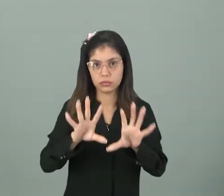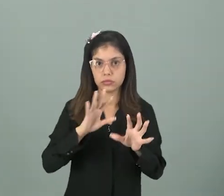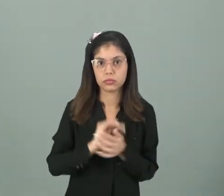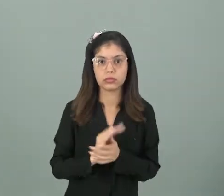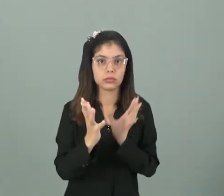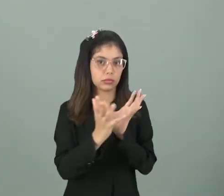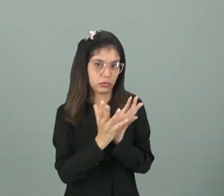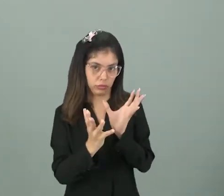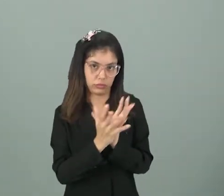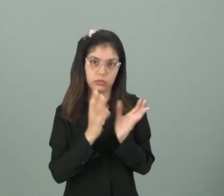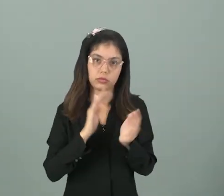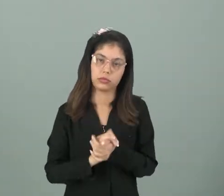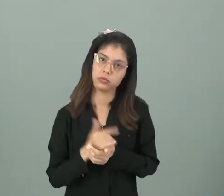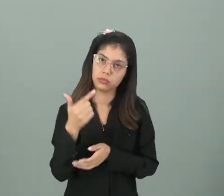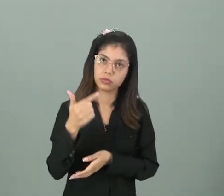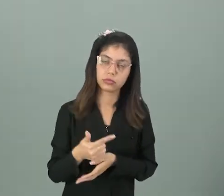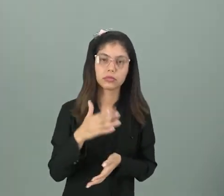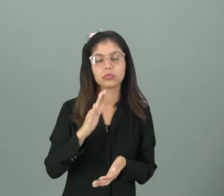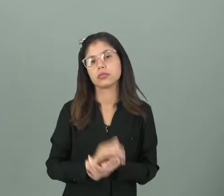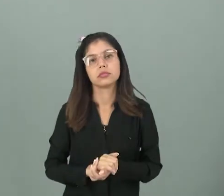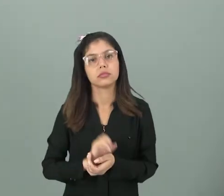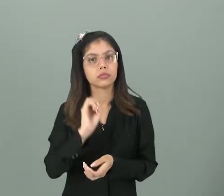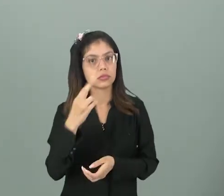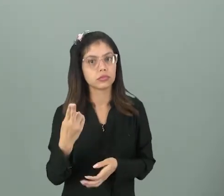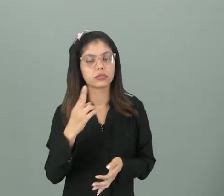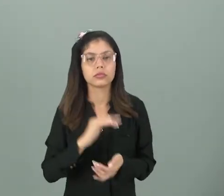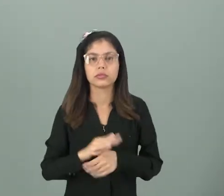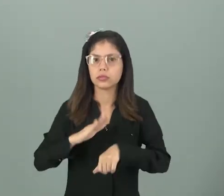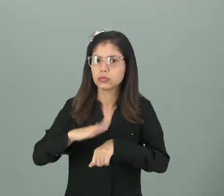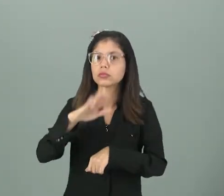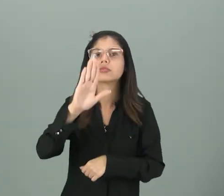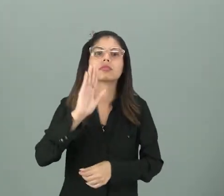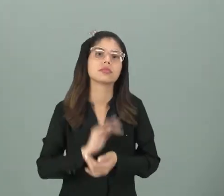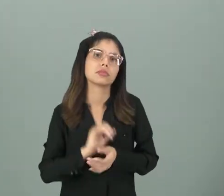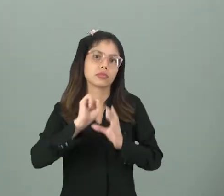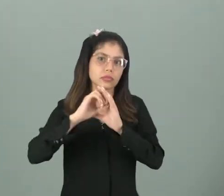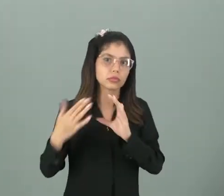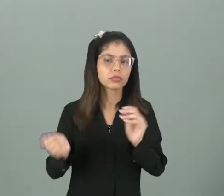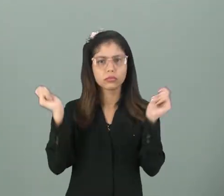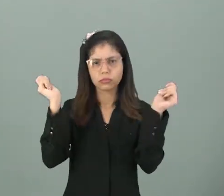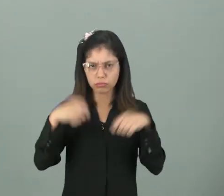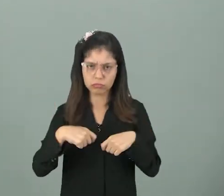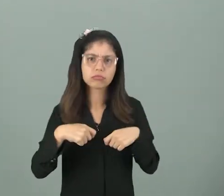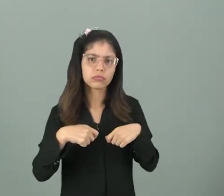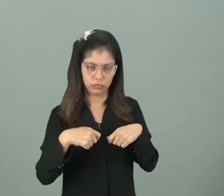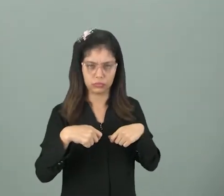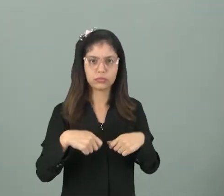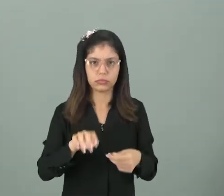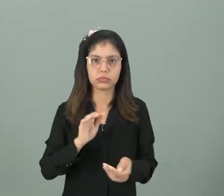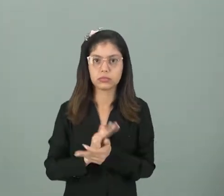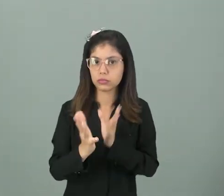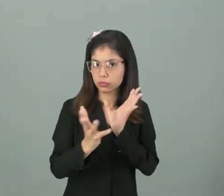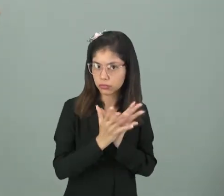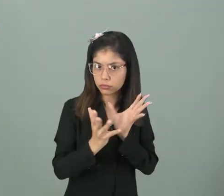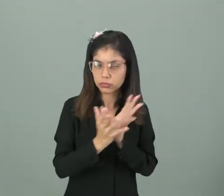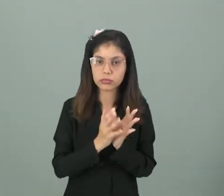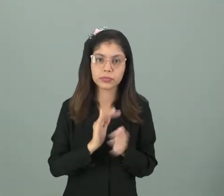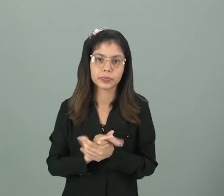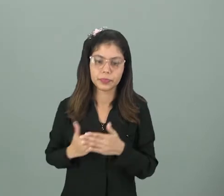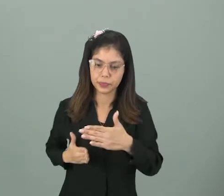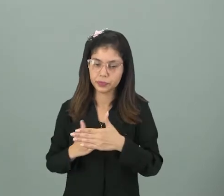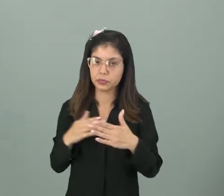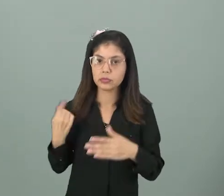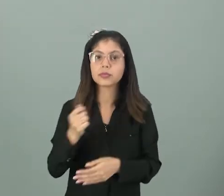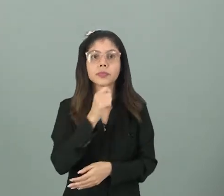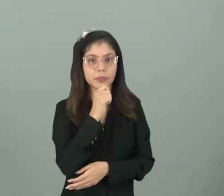faz um agrupamento segundo uma ou o máximo de características possíveis para assim deixar os grupos mais